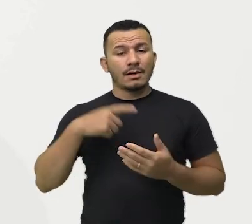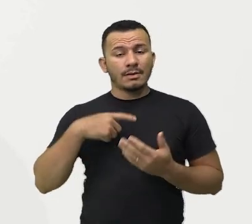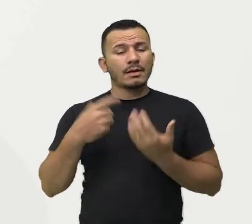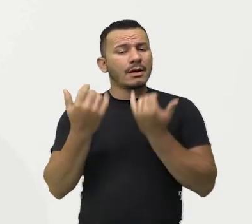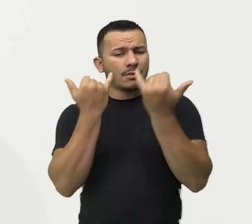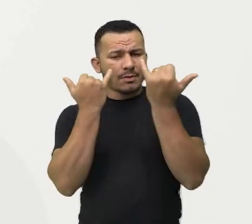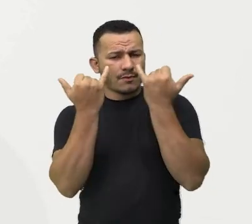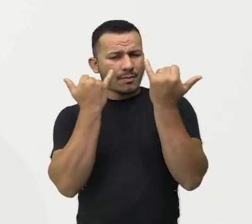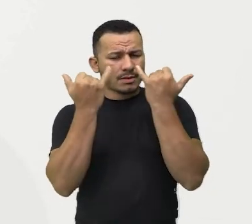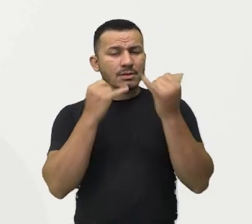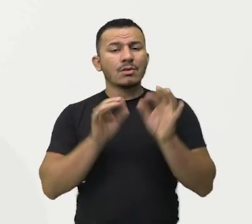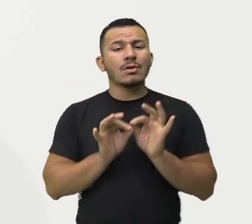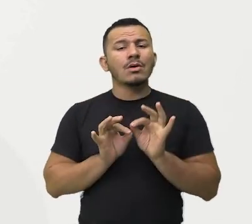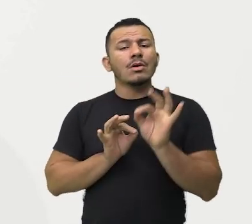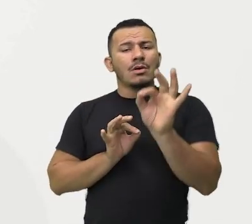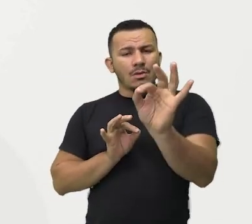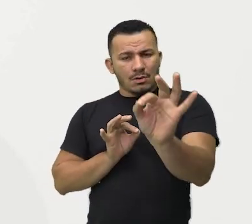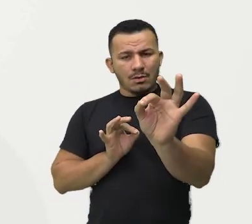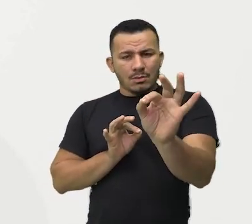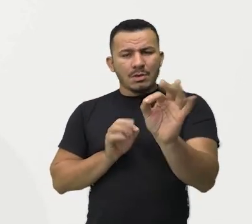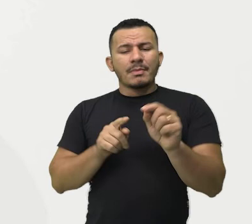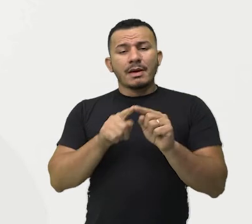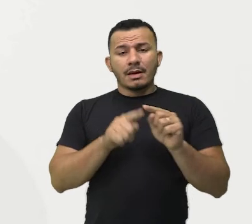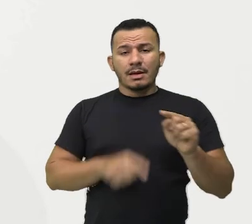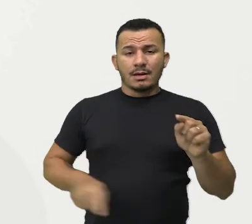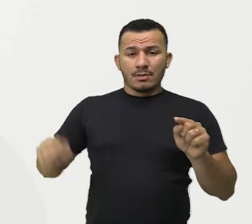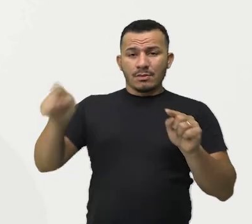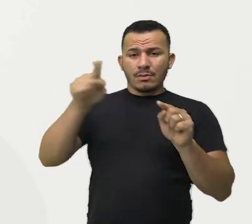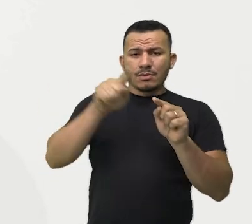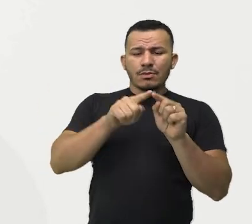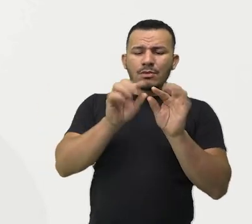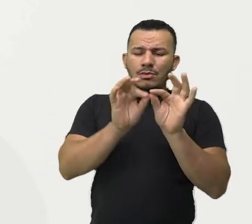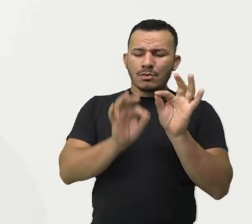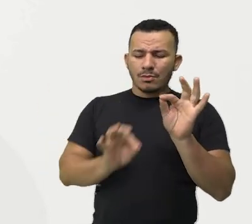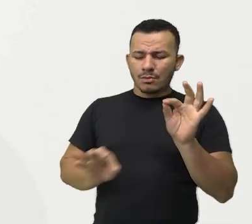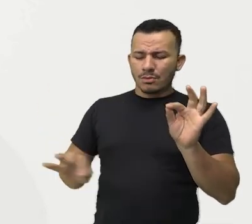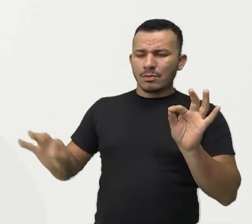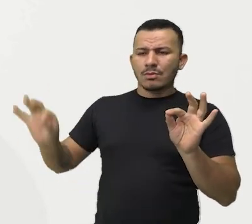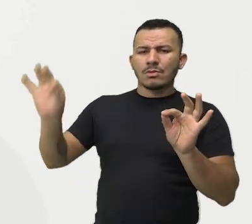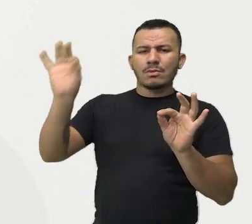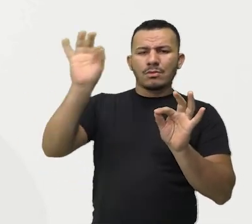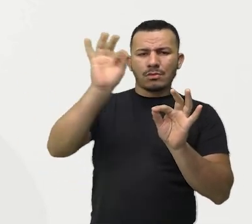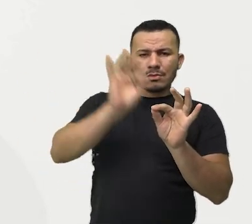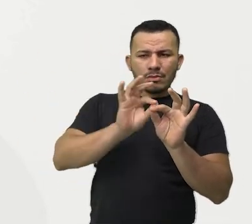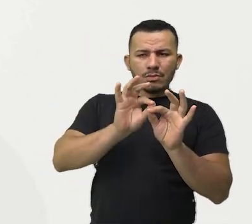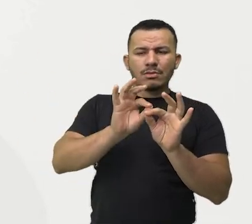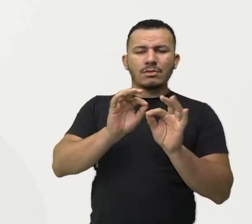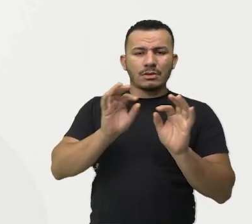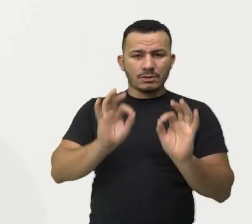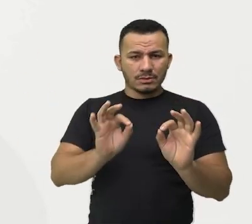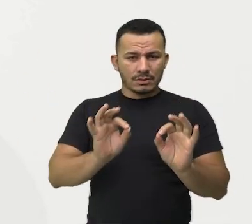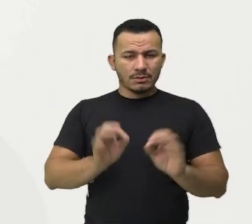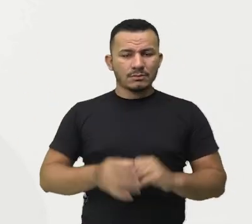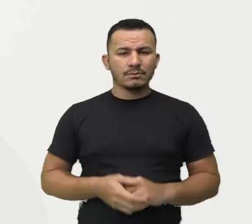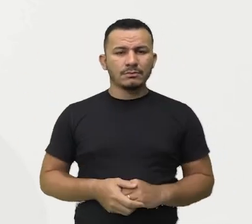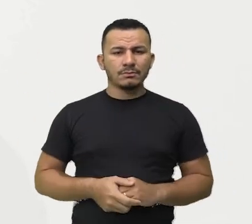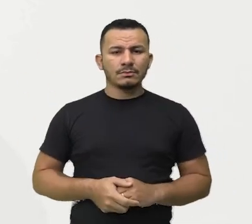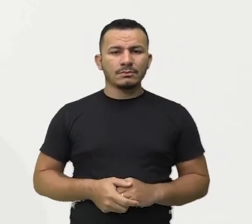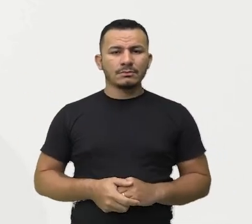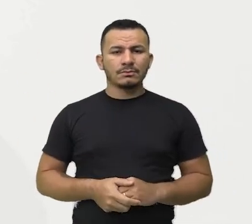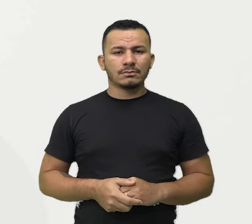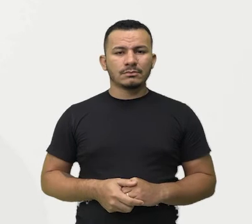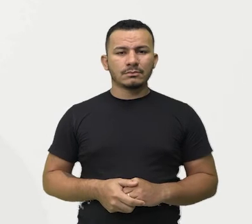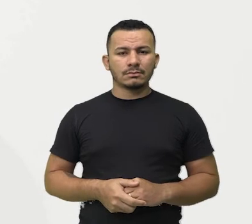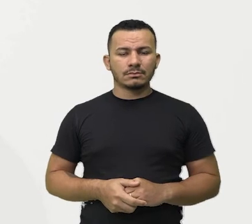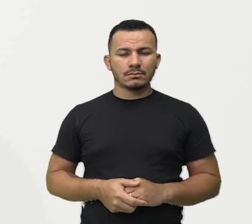está dando como informação para a gente o comprimento da circunferência. Ele diz só o contorno. Imagina a ideia de contorno, aquilo que passa ao lado,